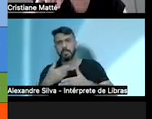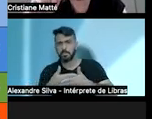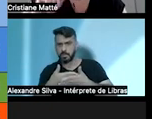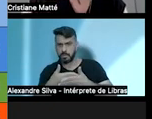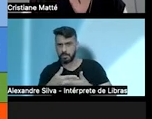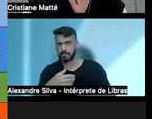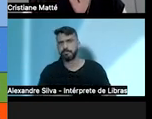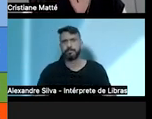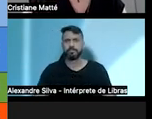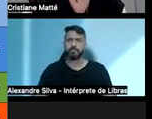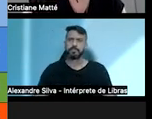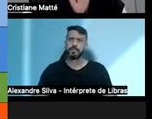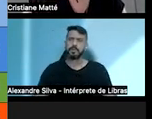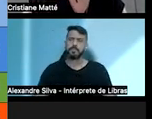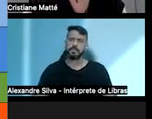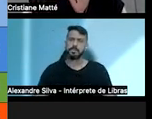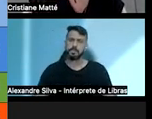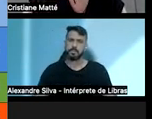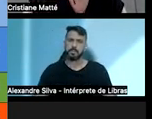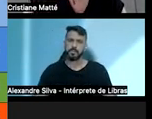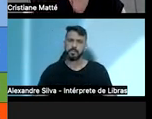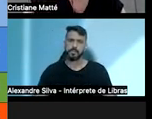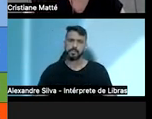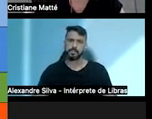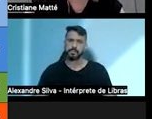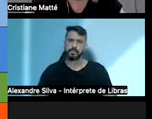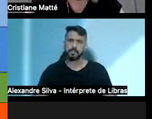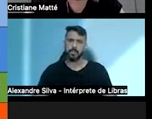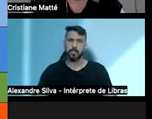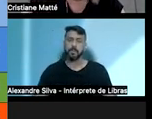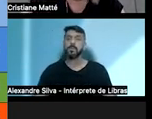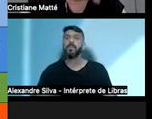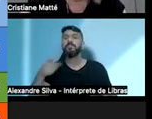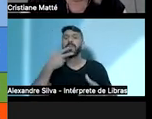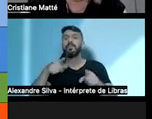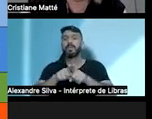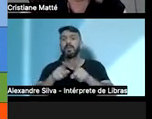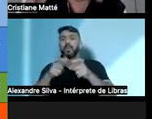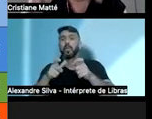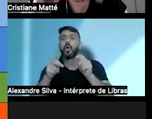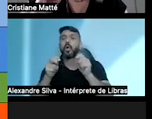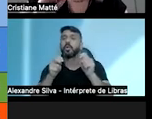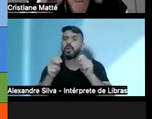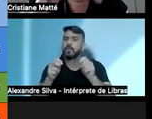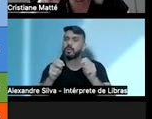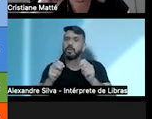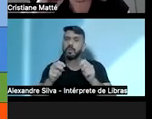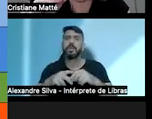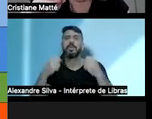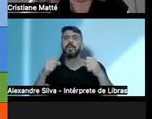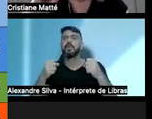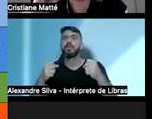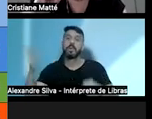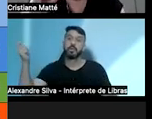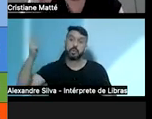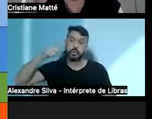né? Então, é um ponto importante se cuidar. Num ambiente termoneutro ou em condições controladas, ninguém vai fazer exercício embaixo do sol,